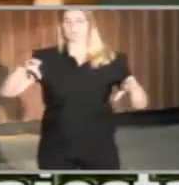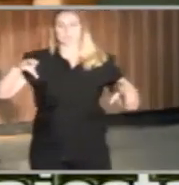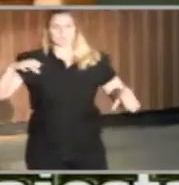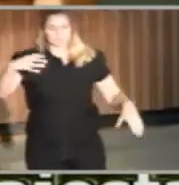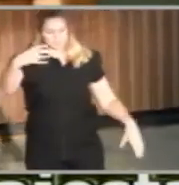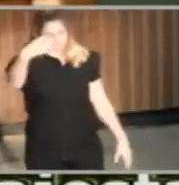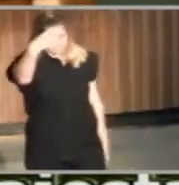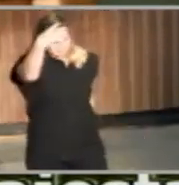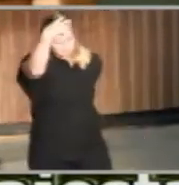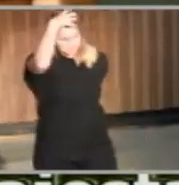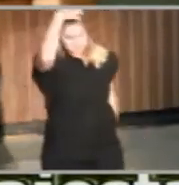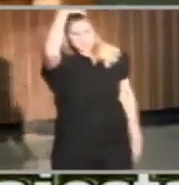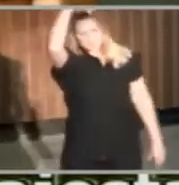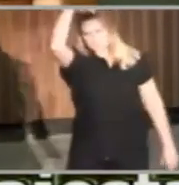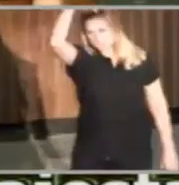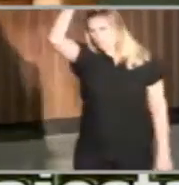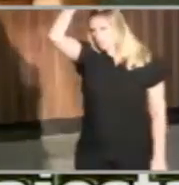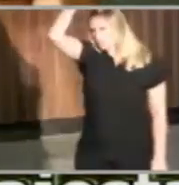majestade.